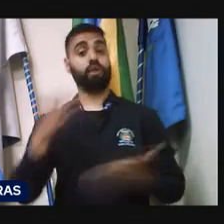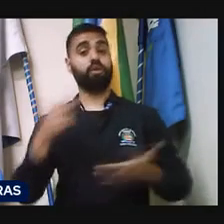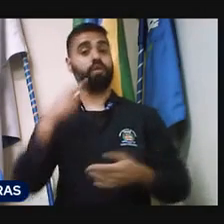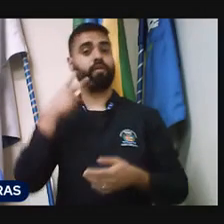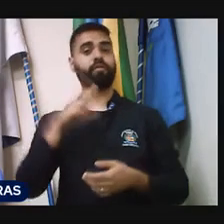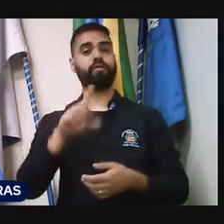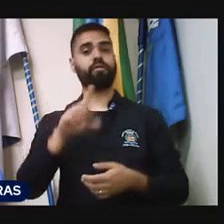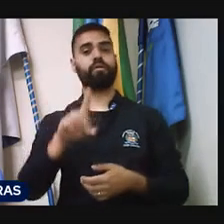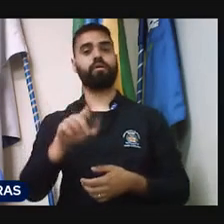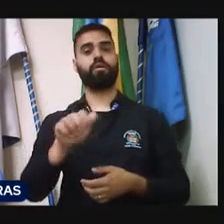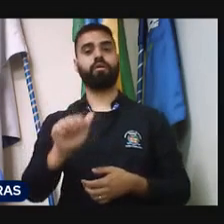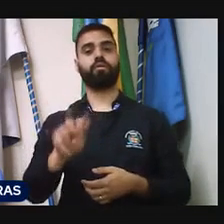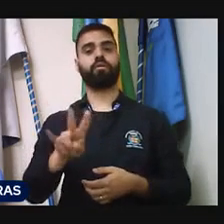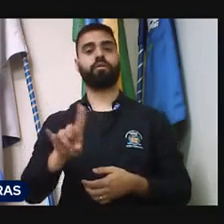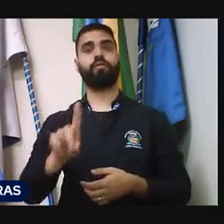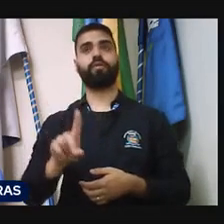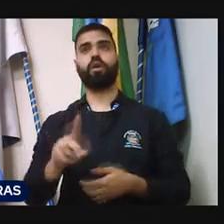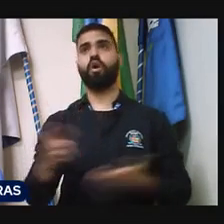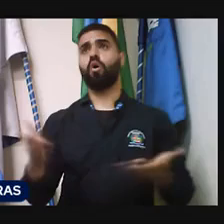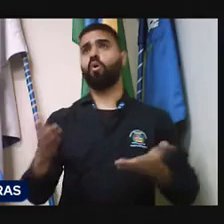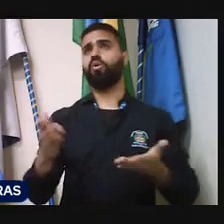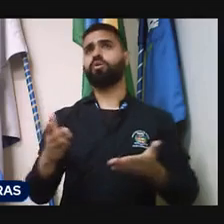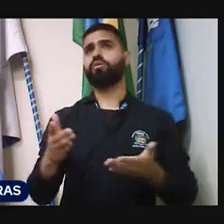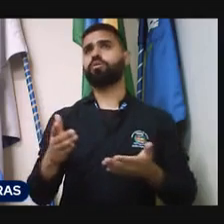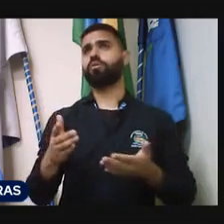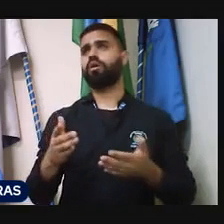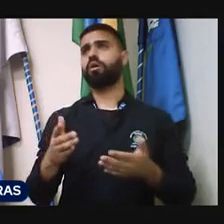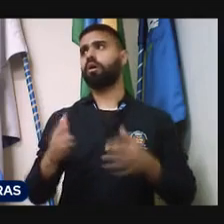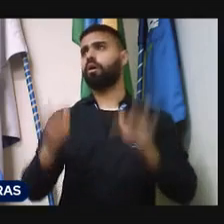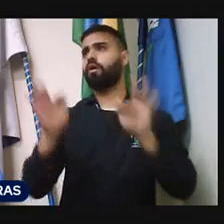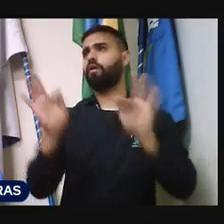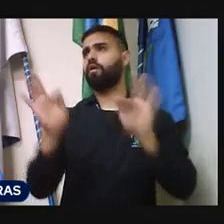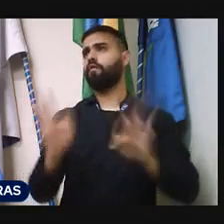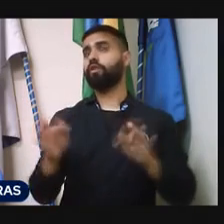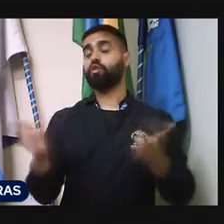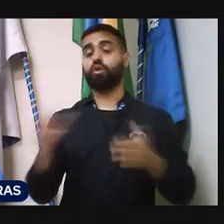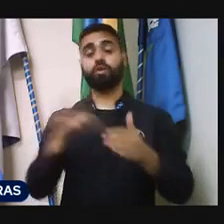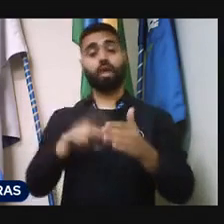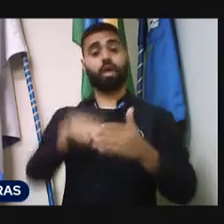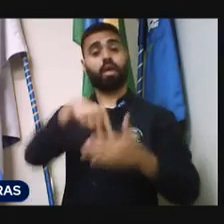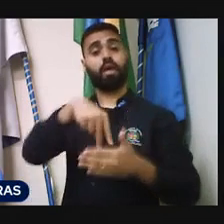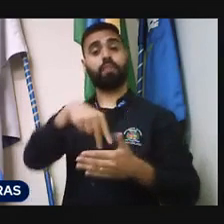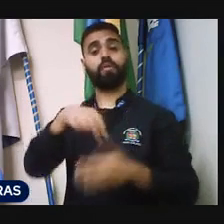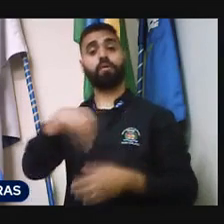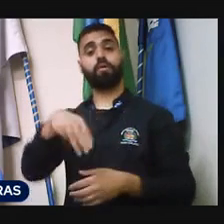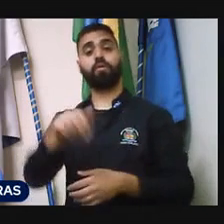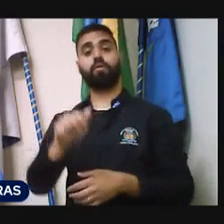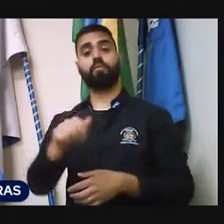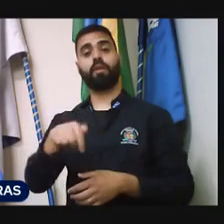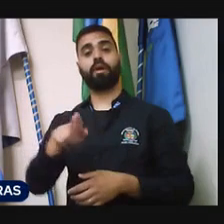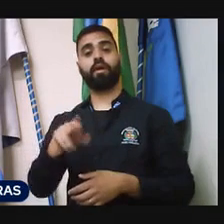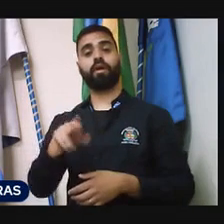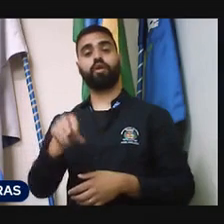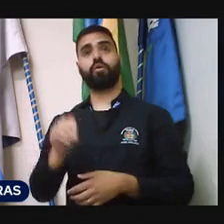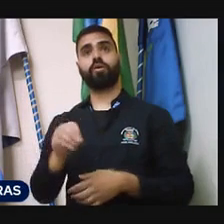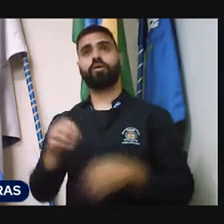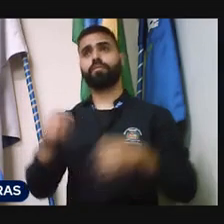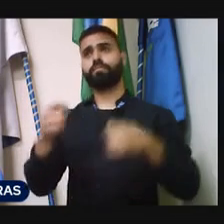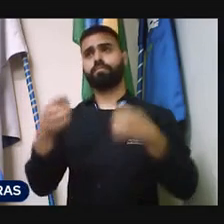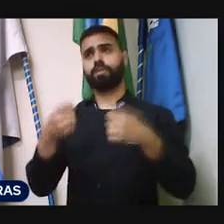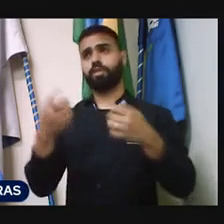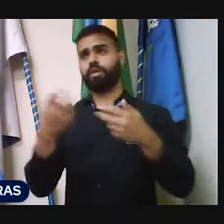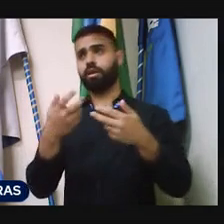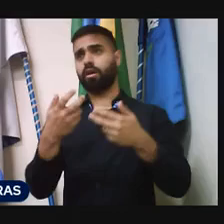eu fico feliz em ver hoje A Tribuna ser ocupada pelo pelo seu magno e a gente precisa que as coisas aqui